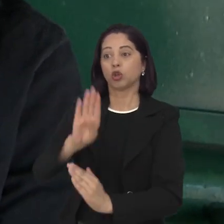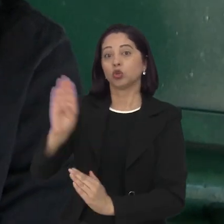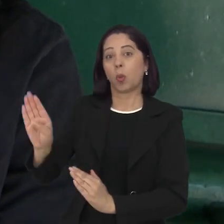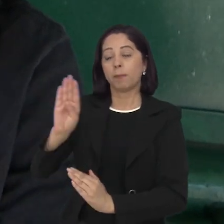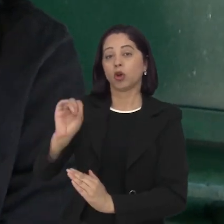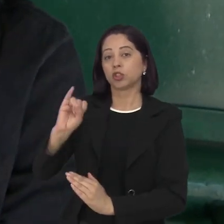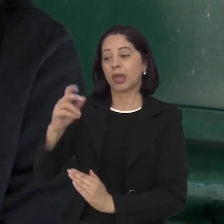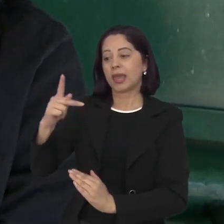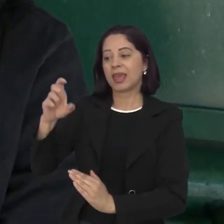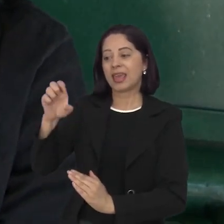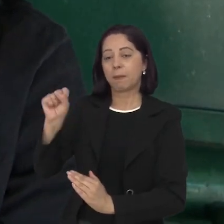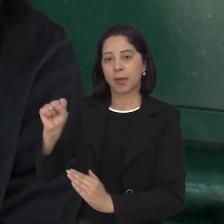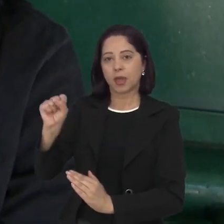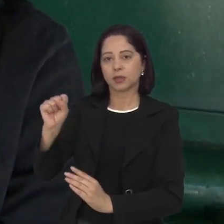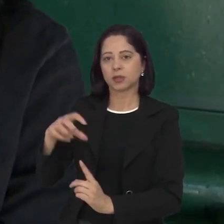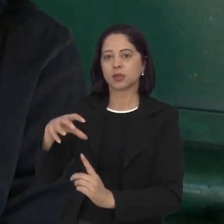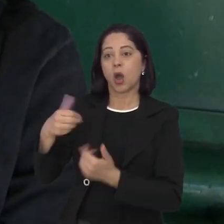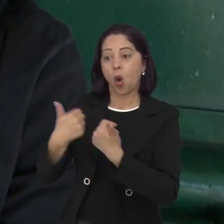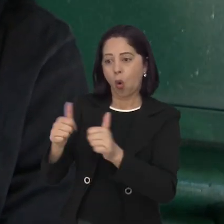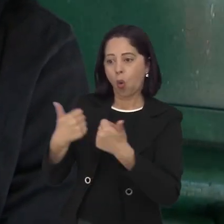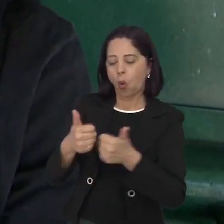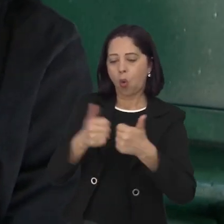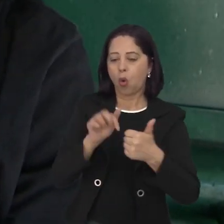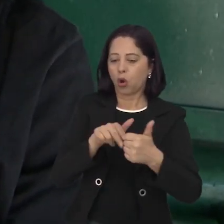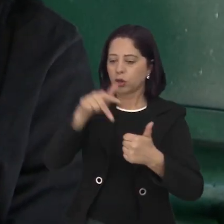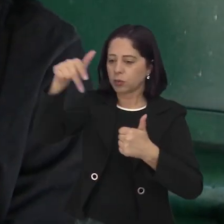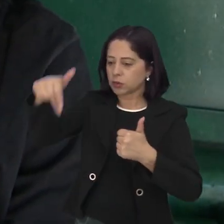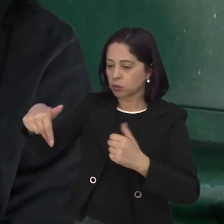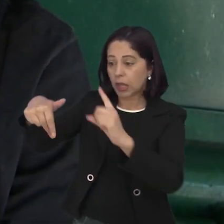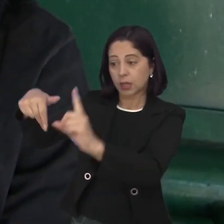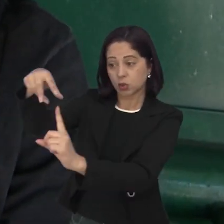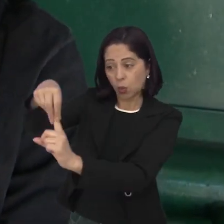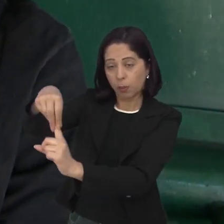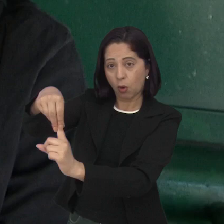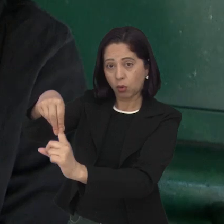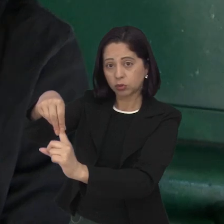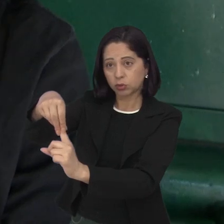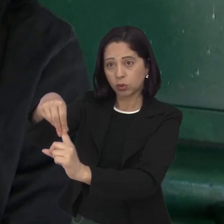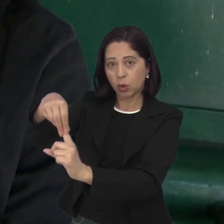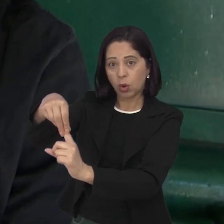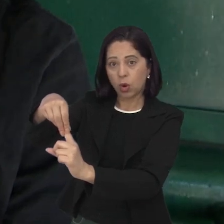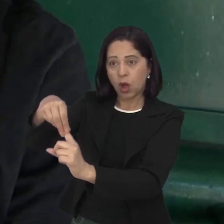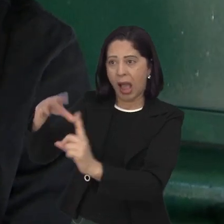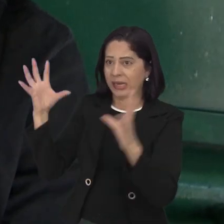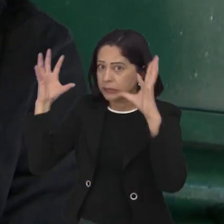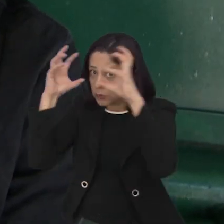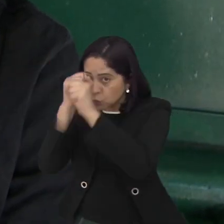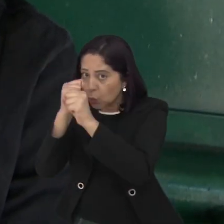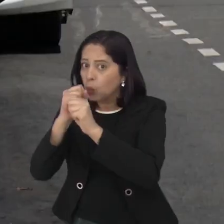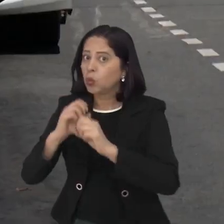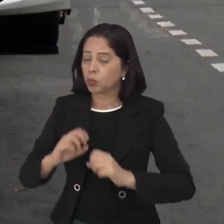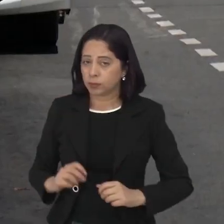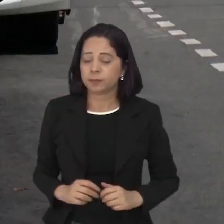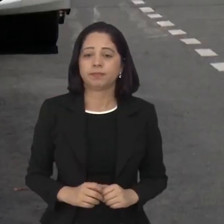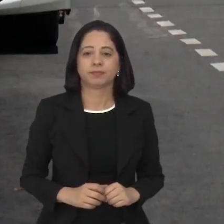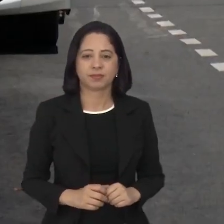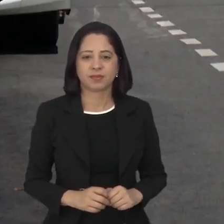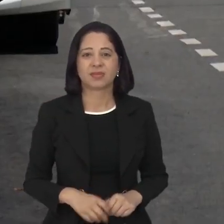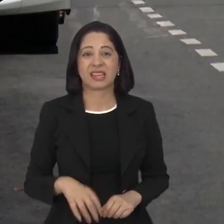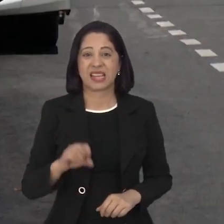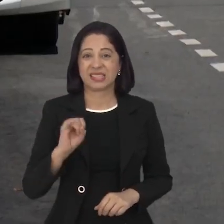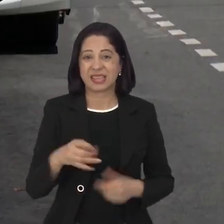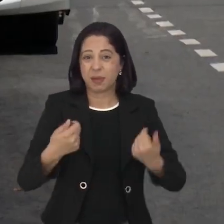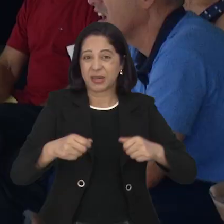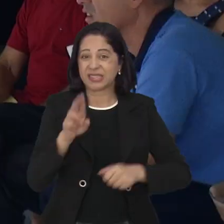IPs o ponto que eu desço à noite na pracinha ali no ponto no posto BR é bem escuro quem depende